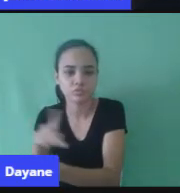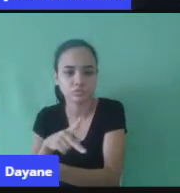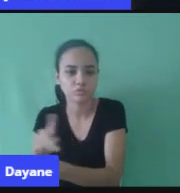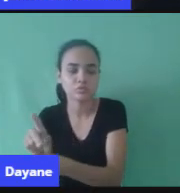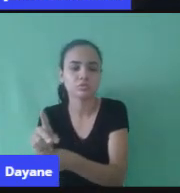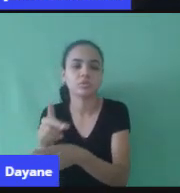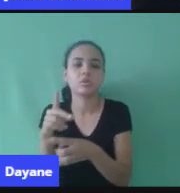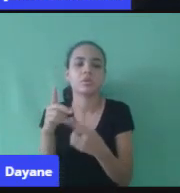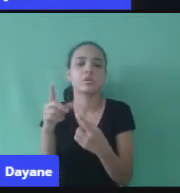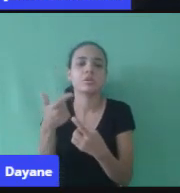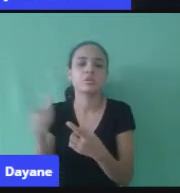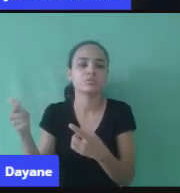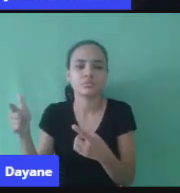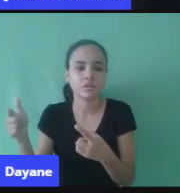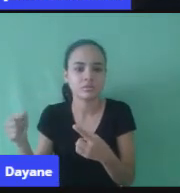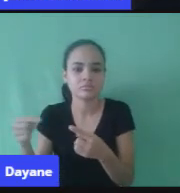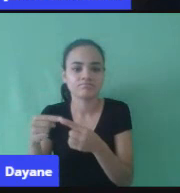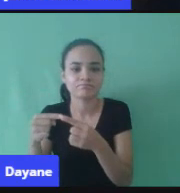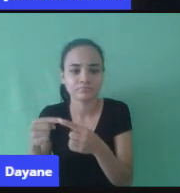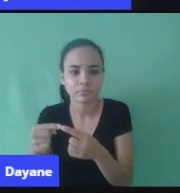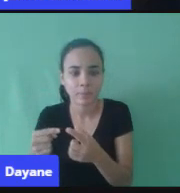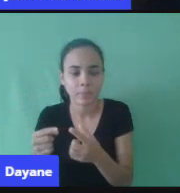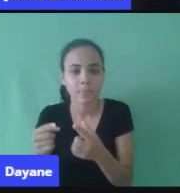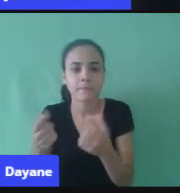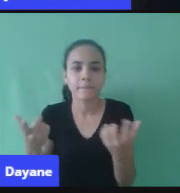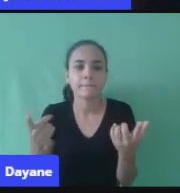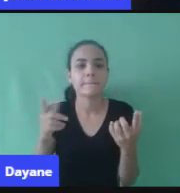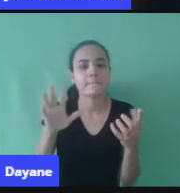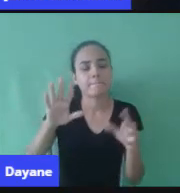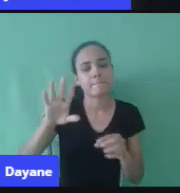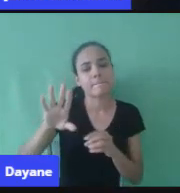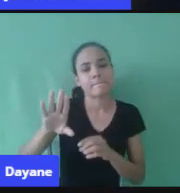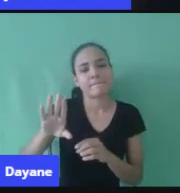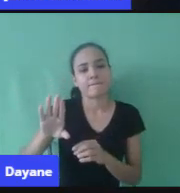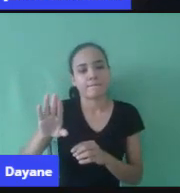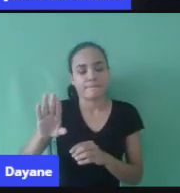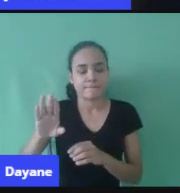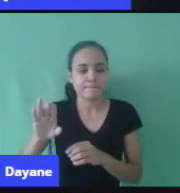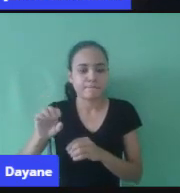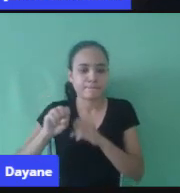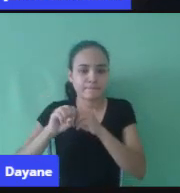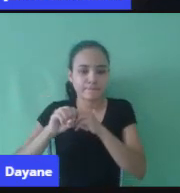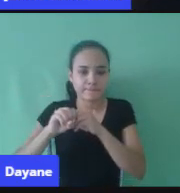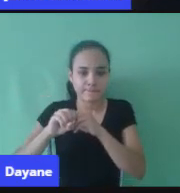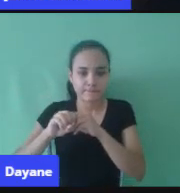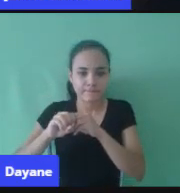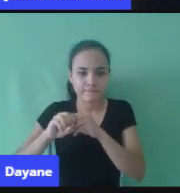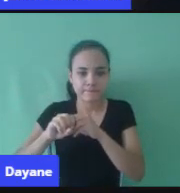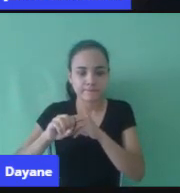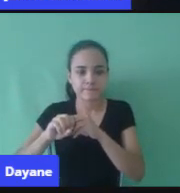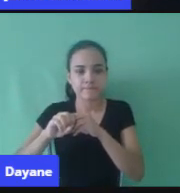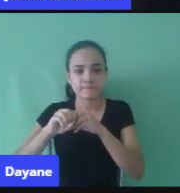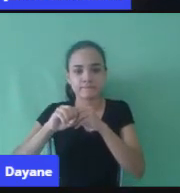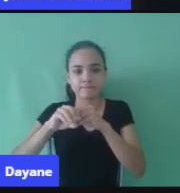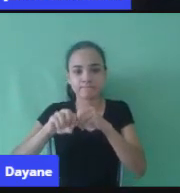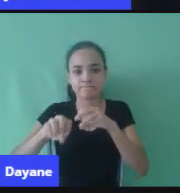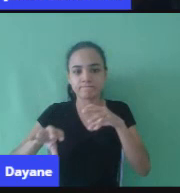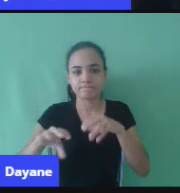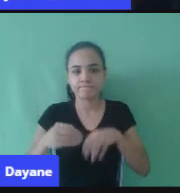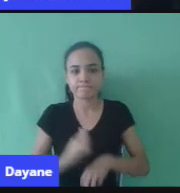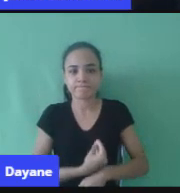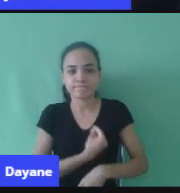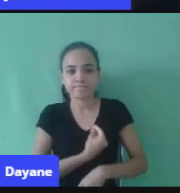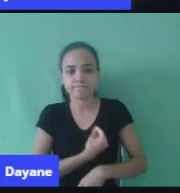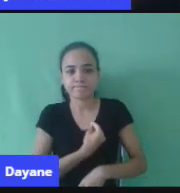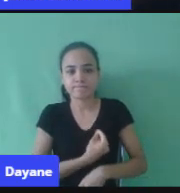híbrida nesse contexto de uma sociedade que também é híbrida, é